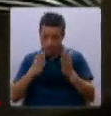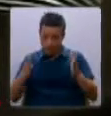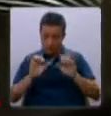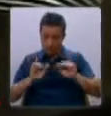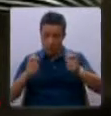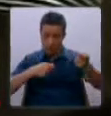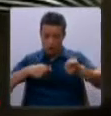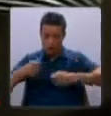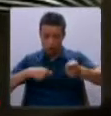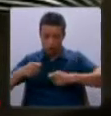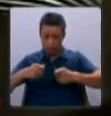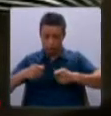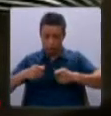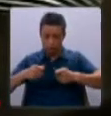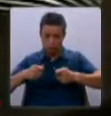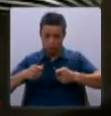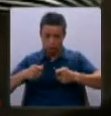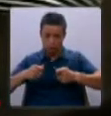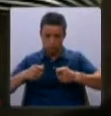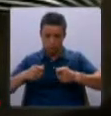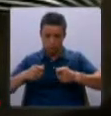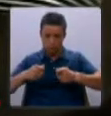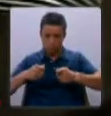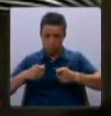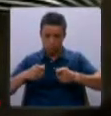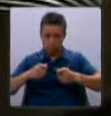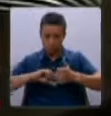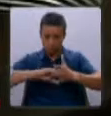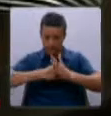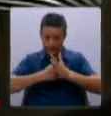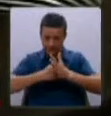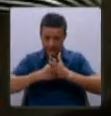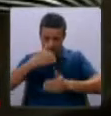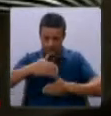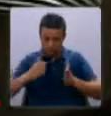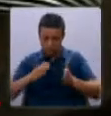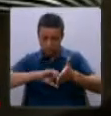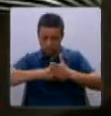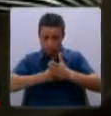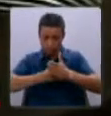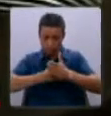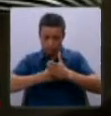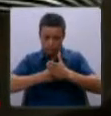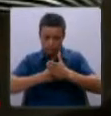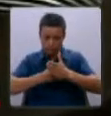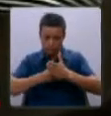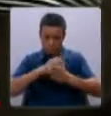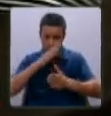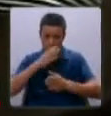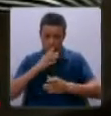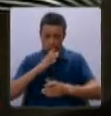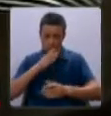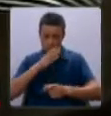abrir a loja e tirar as caixas do cofre, quando se veio